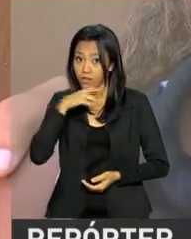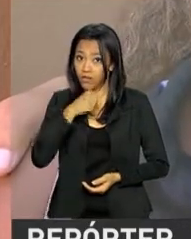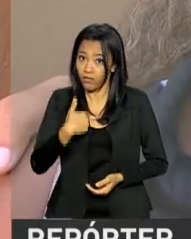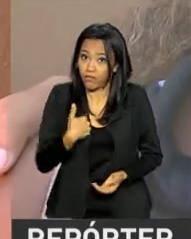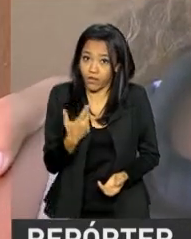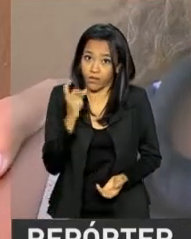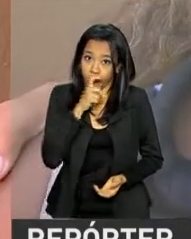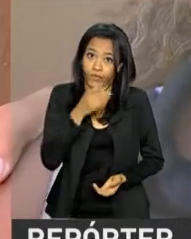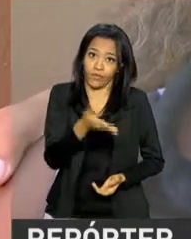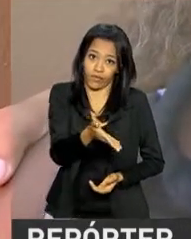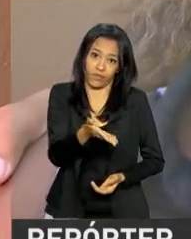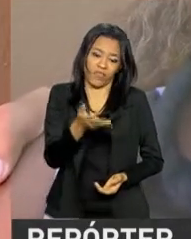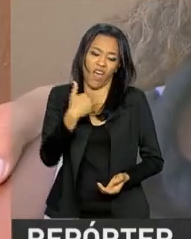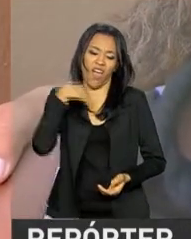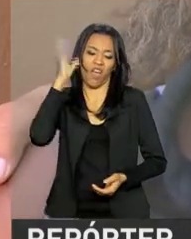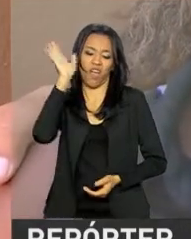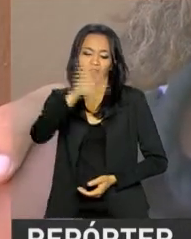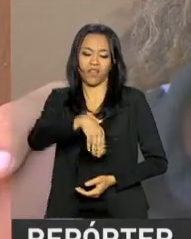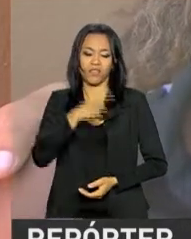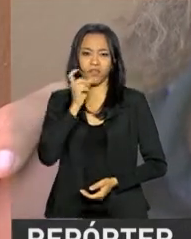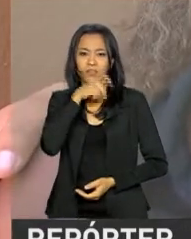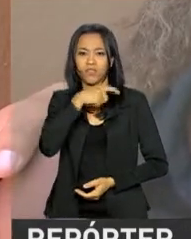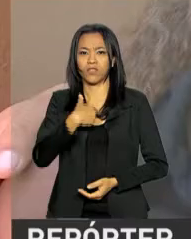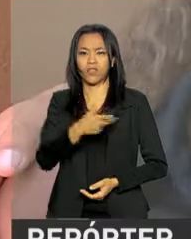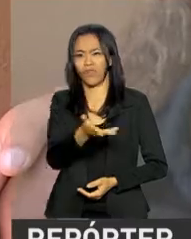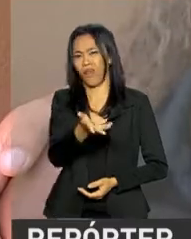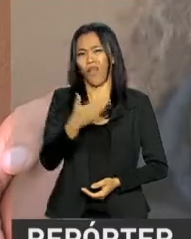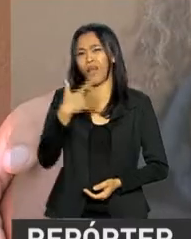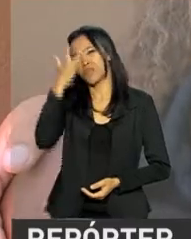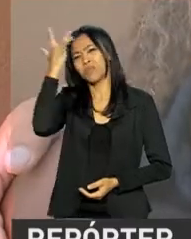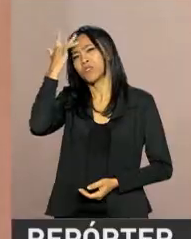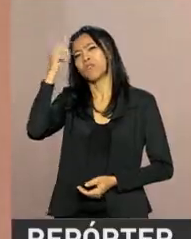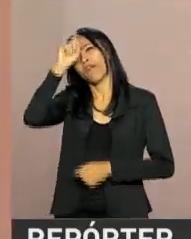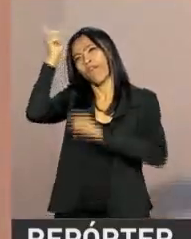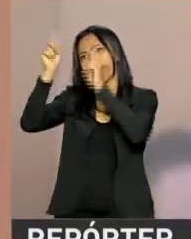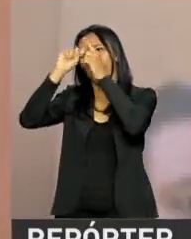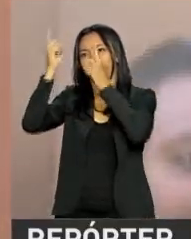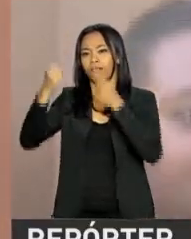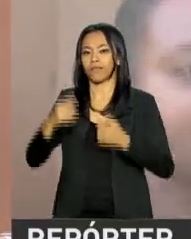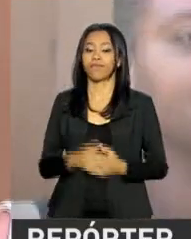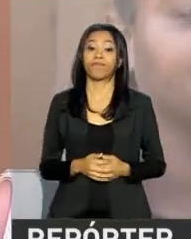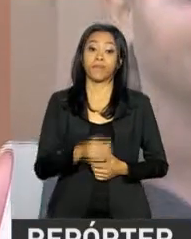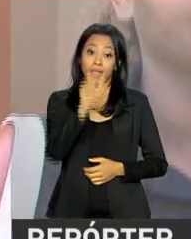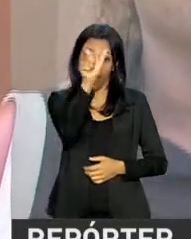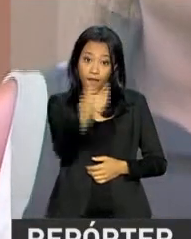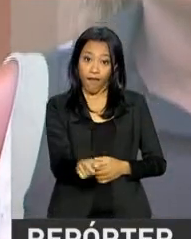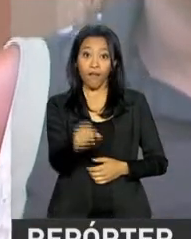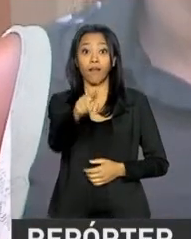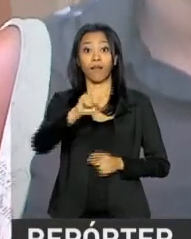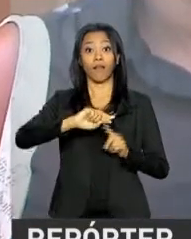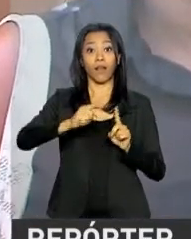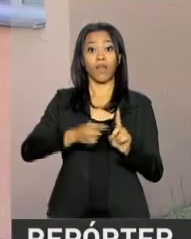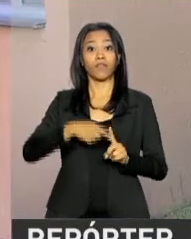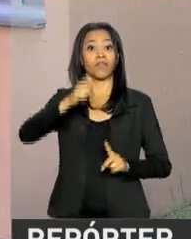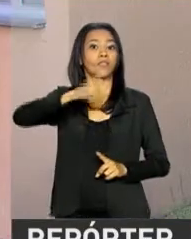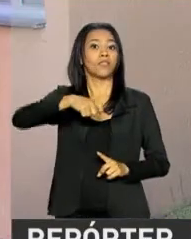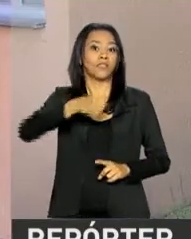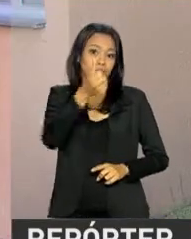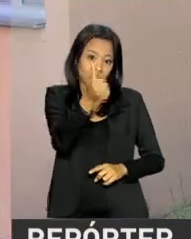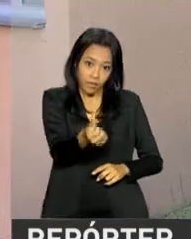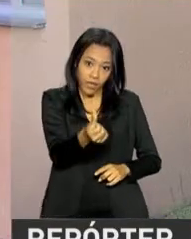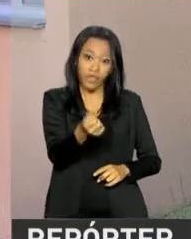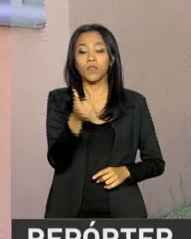uma farsa e mentira isso não acontece não é coisa que o povo inventa a dona de casa grávida de seis meses o